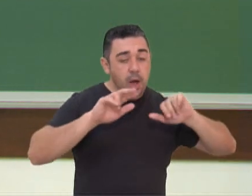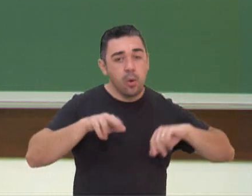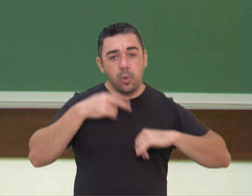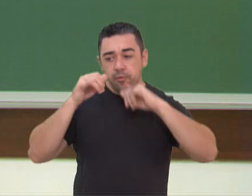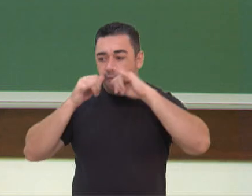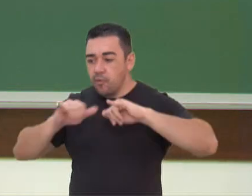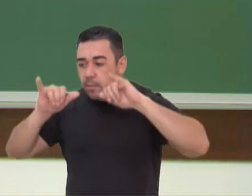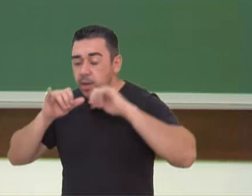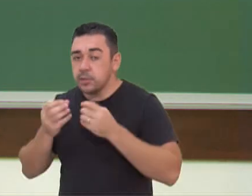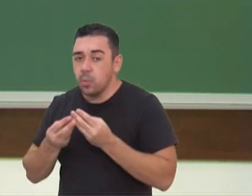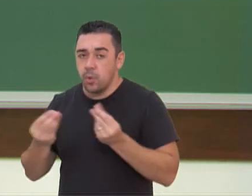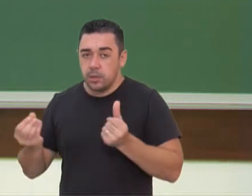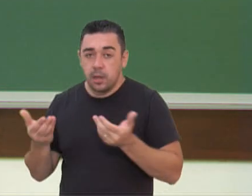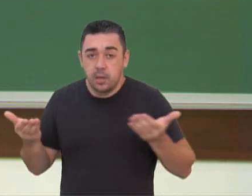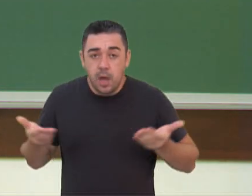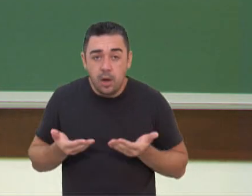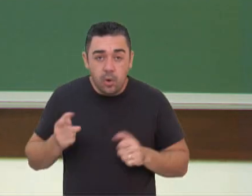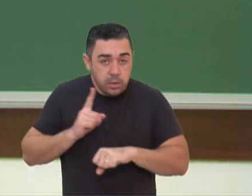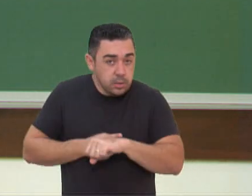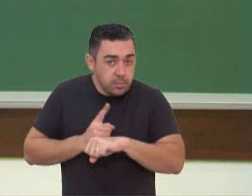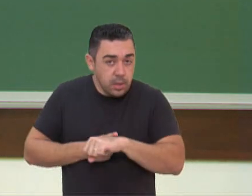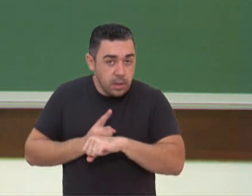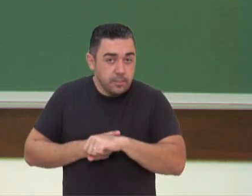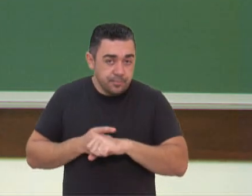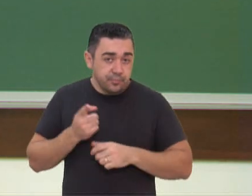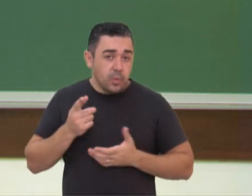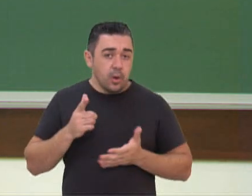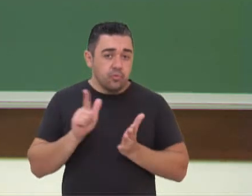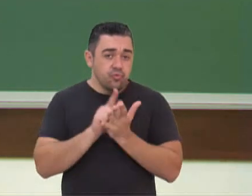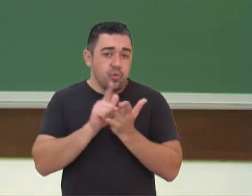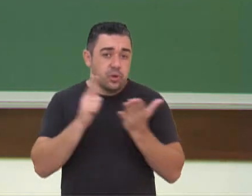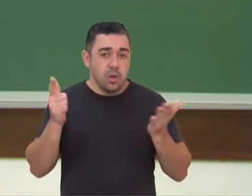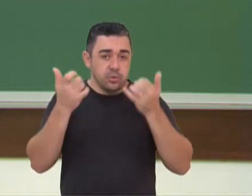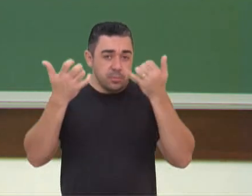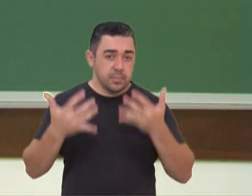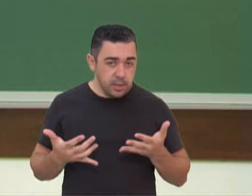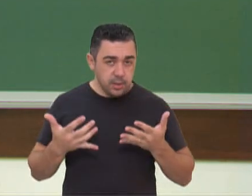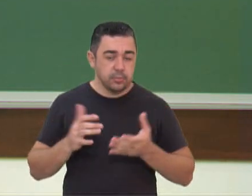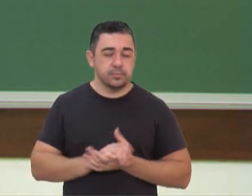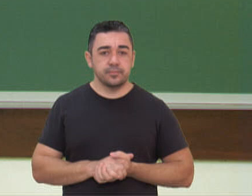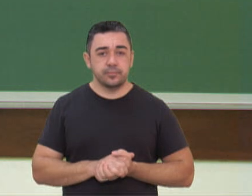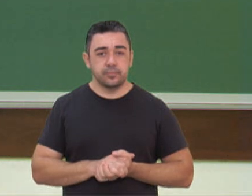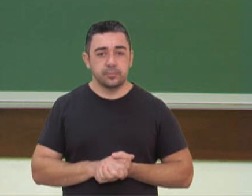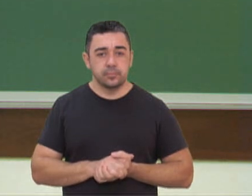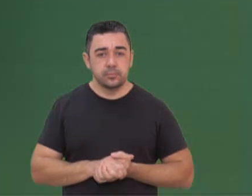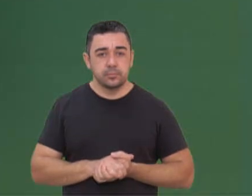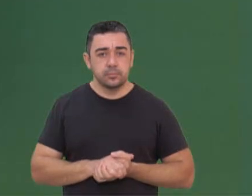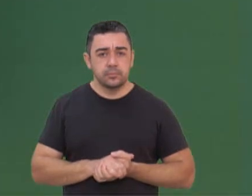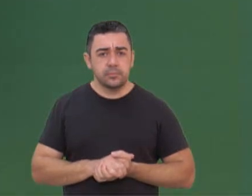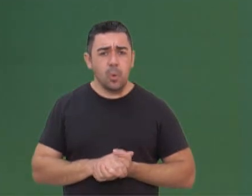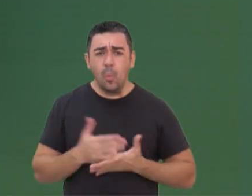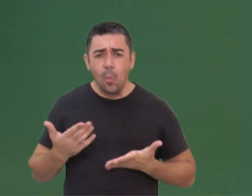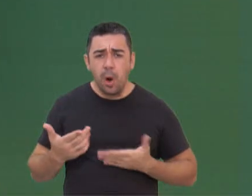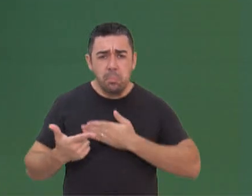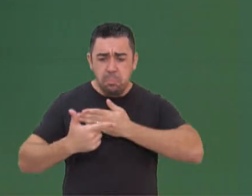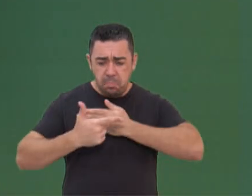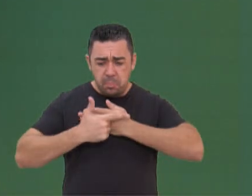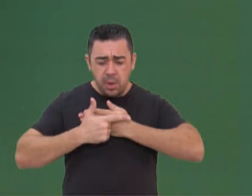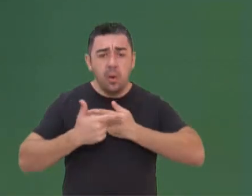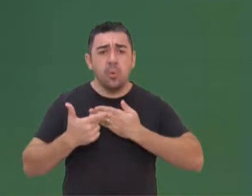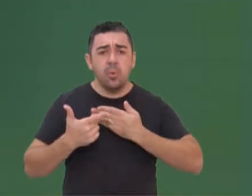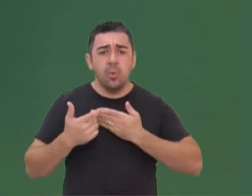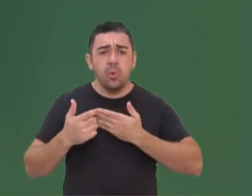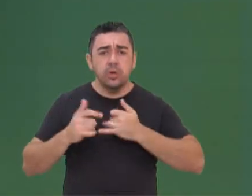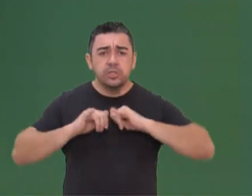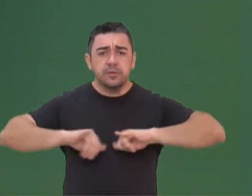Cuida com isso. Nesses nossos tempos, é o que o Jornal do Comércio está dizendo no editorial. Ok? Então, qual é o papel da imprensa no dia